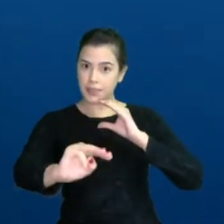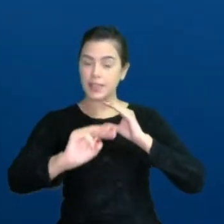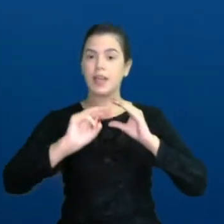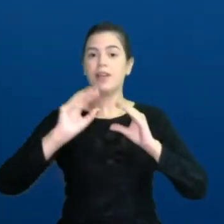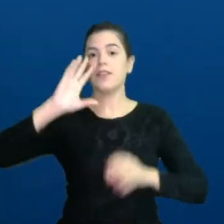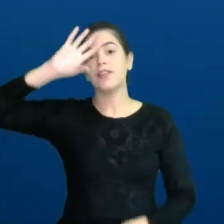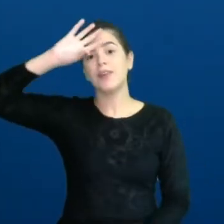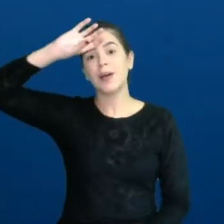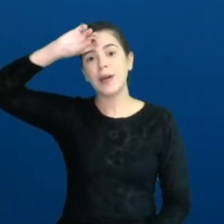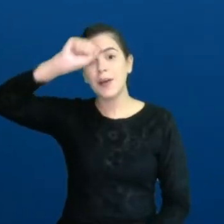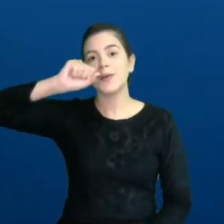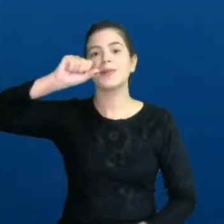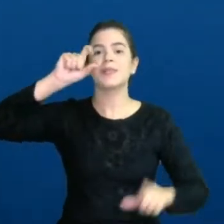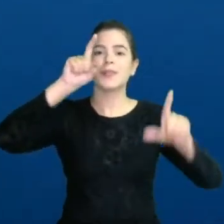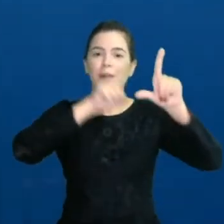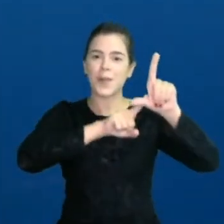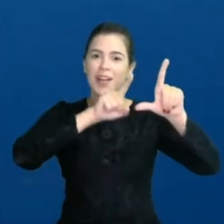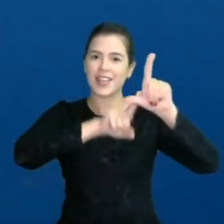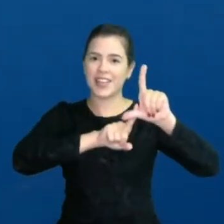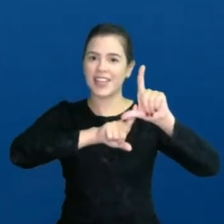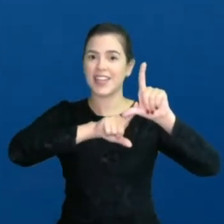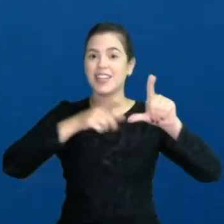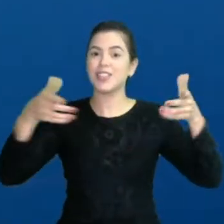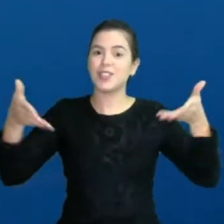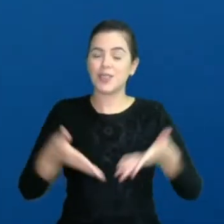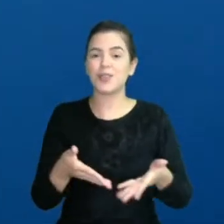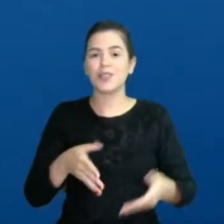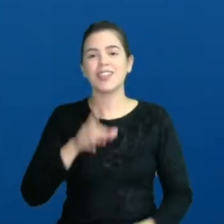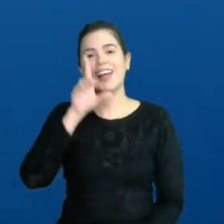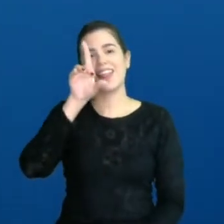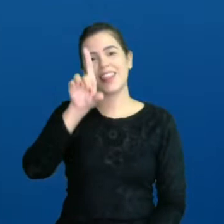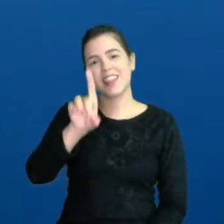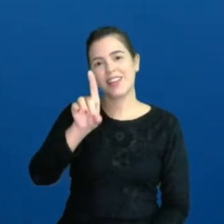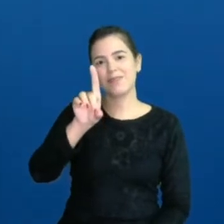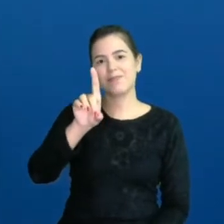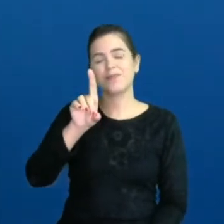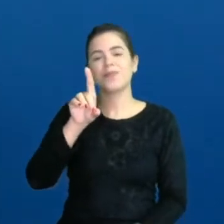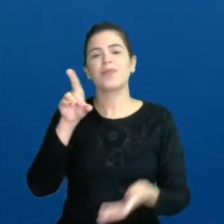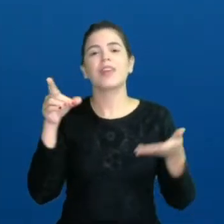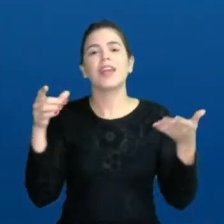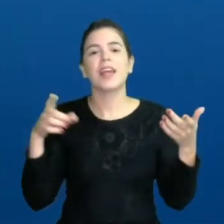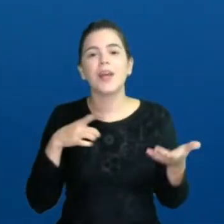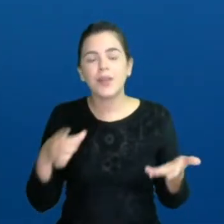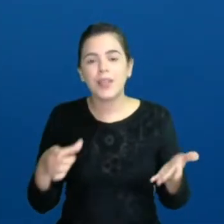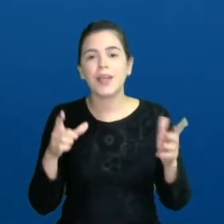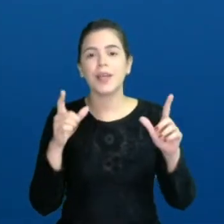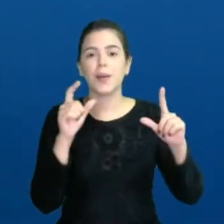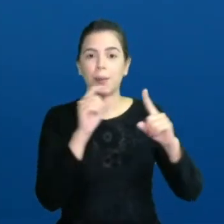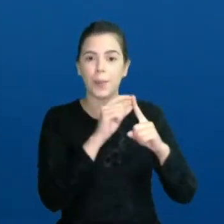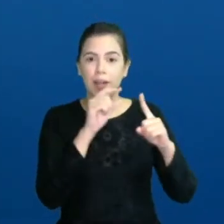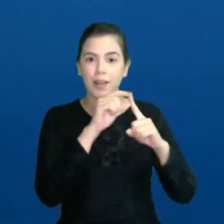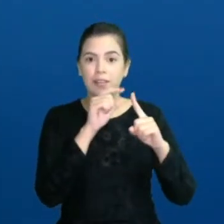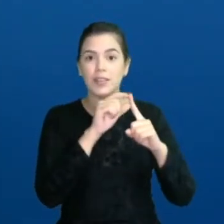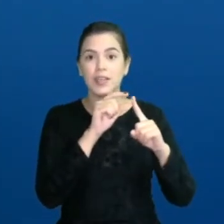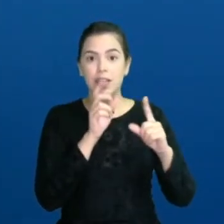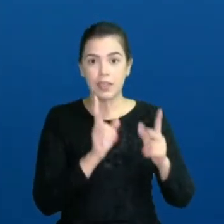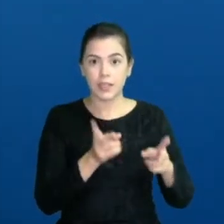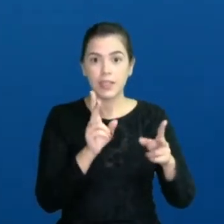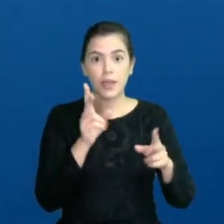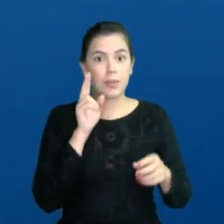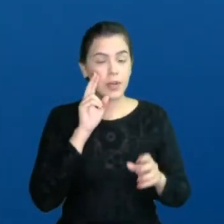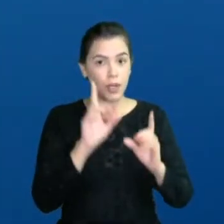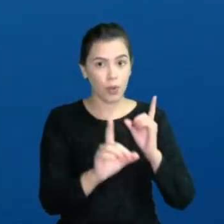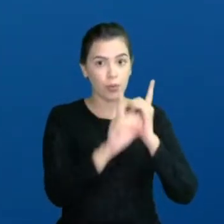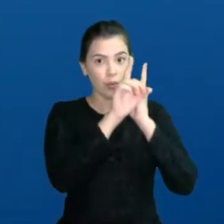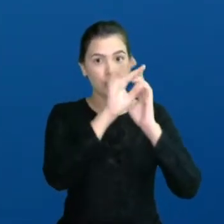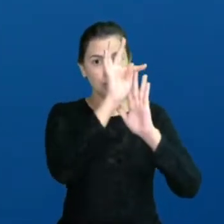aprender sobre a letrinha de hoje, que é a letrinha D. Então aqui eu tenho a palavrinha que a gente mais viu lá no